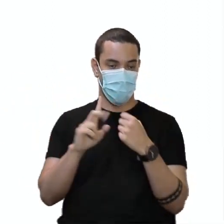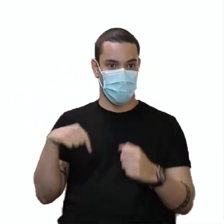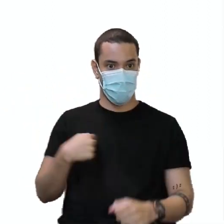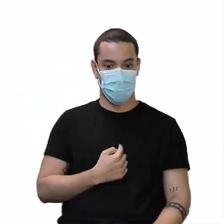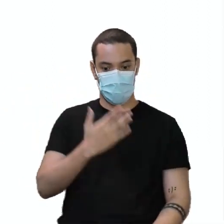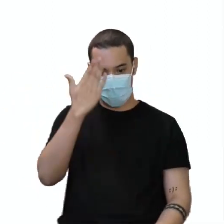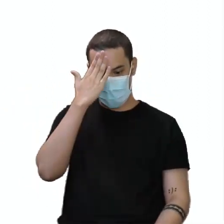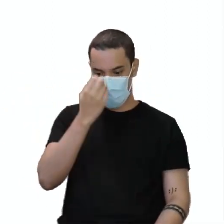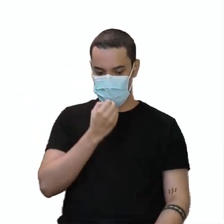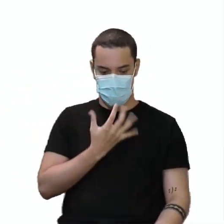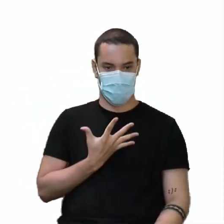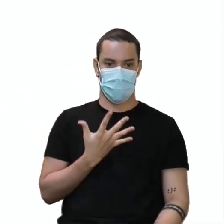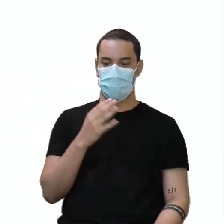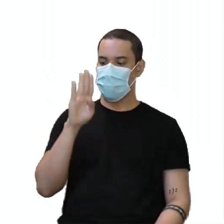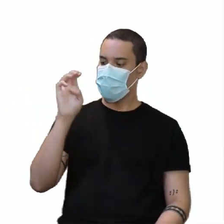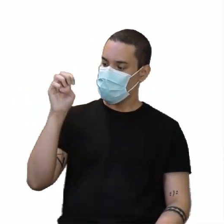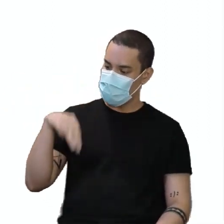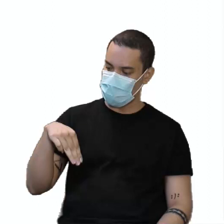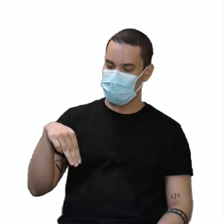não é muito bem.